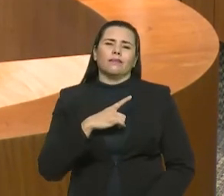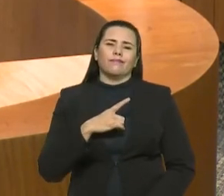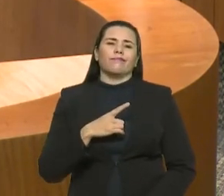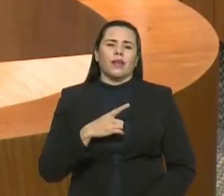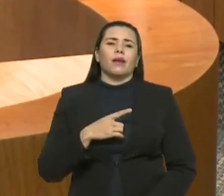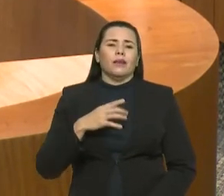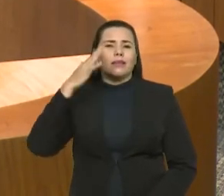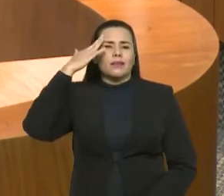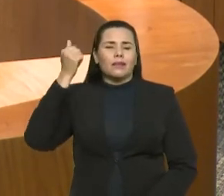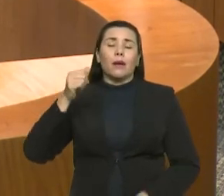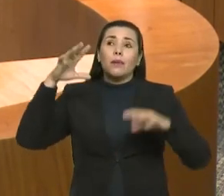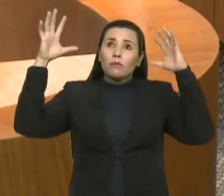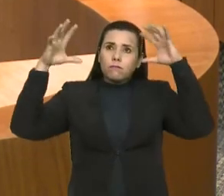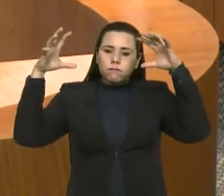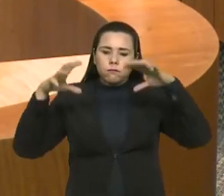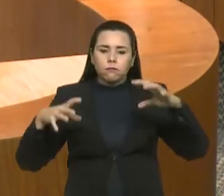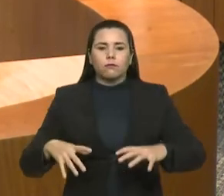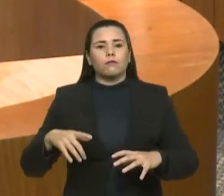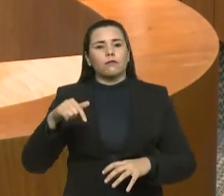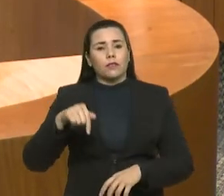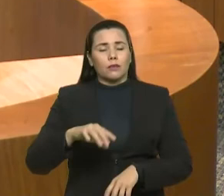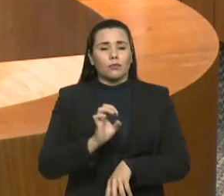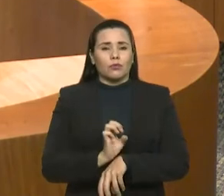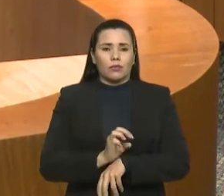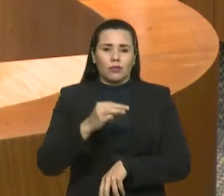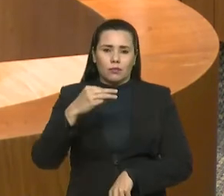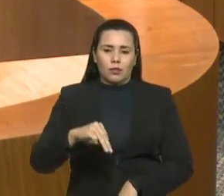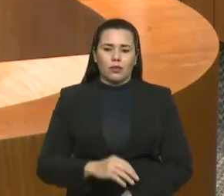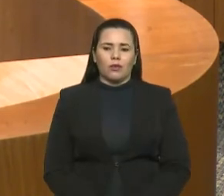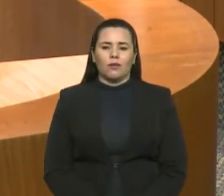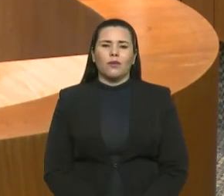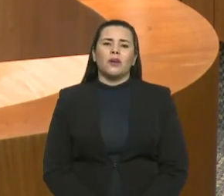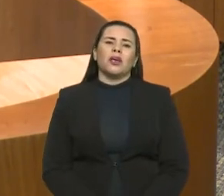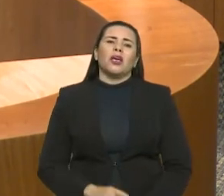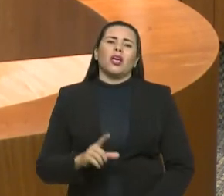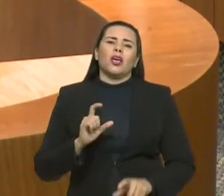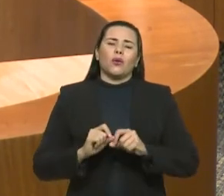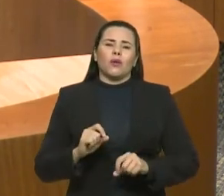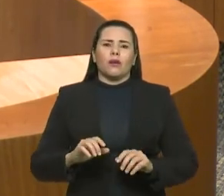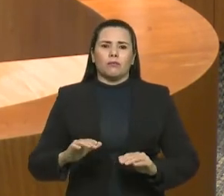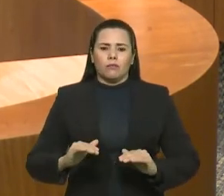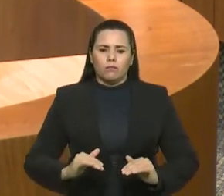chuvas fortes que caíram sobre o nosso Maranhão neste ano e que estragou